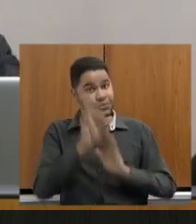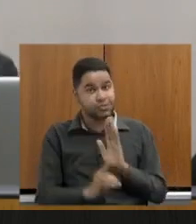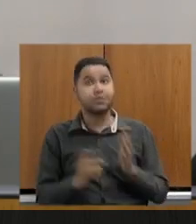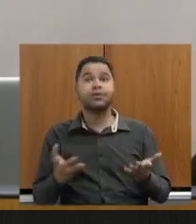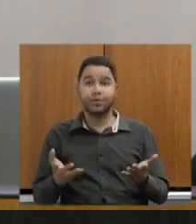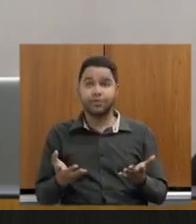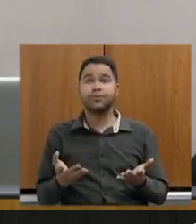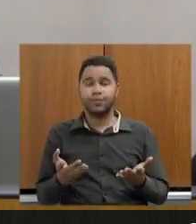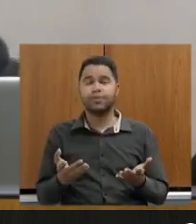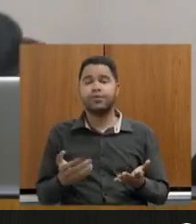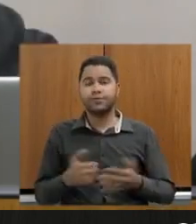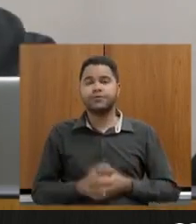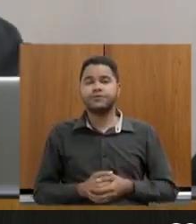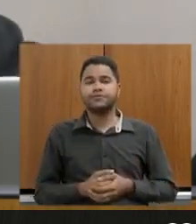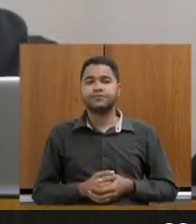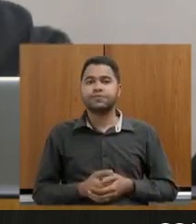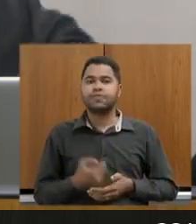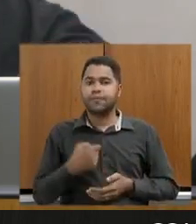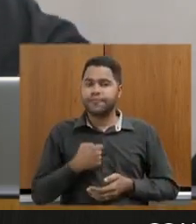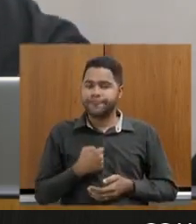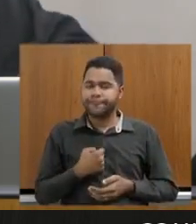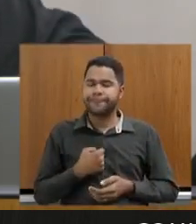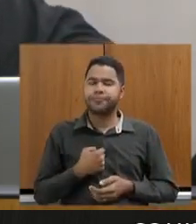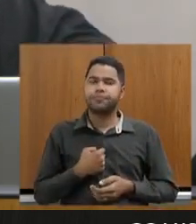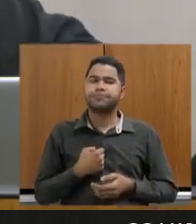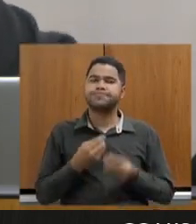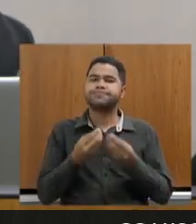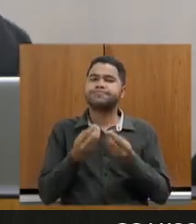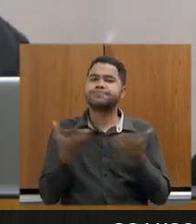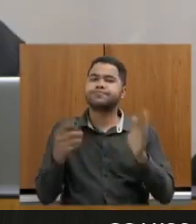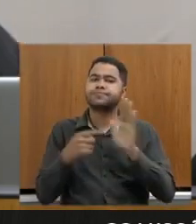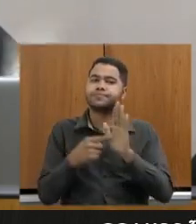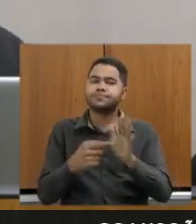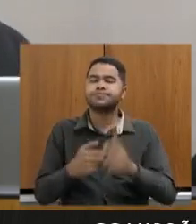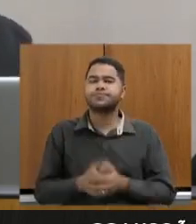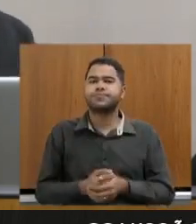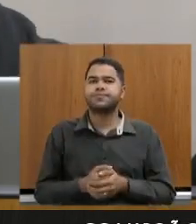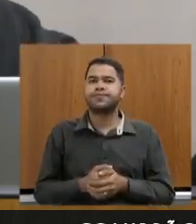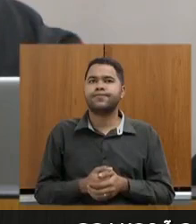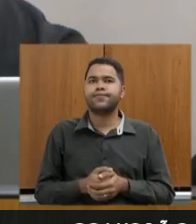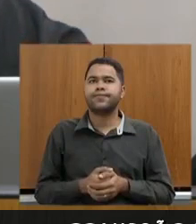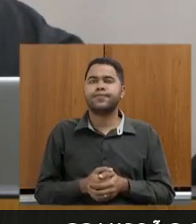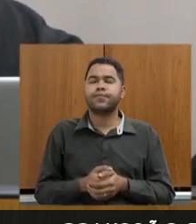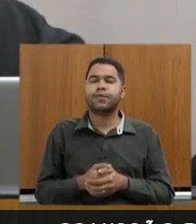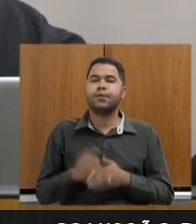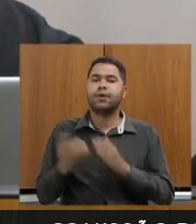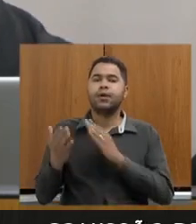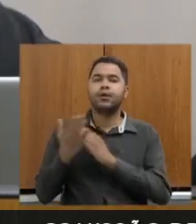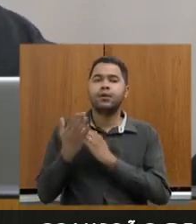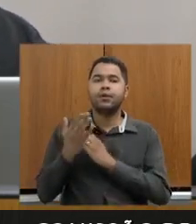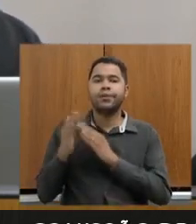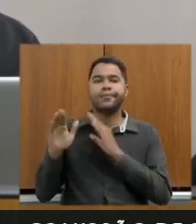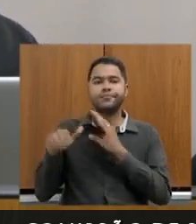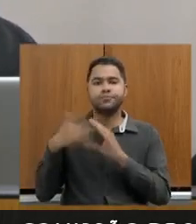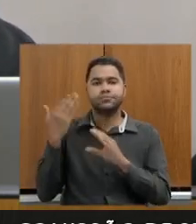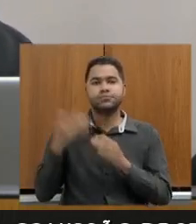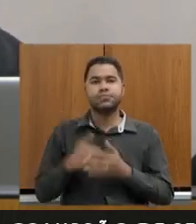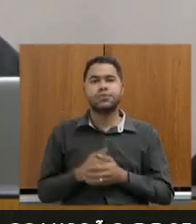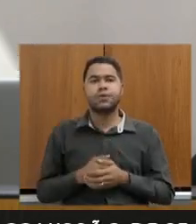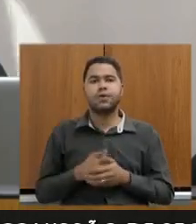até um eu até tossi aqui o secretário Assessoria nos encaminhou